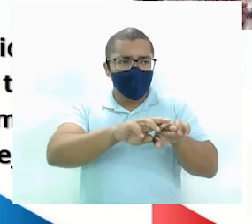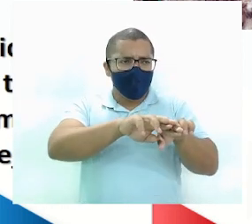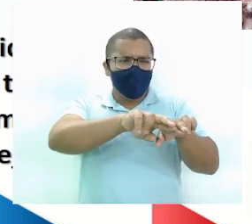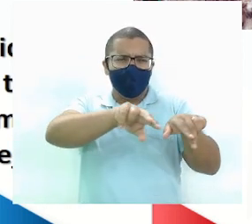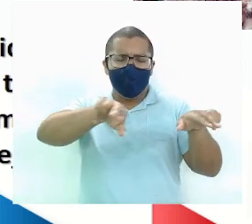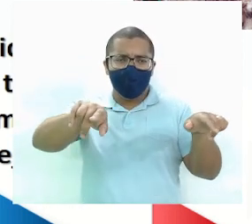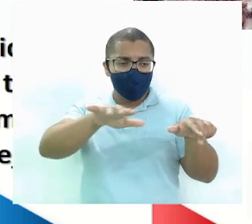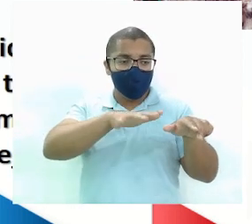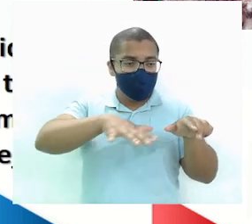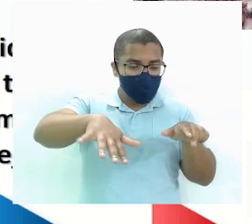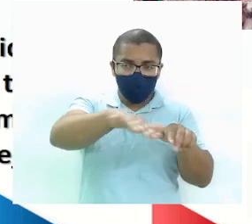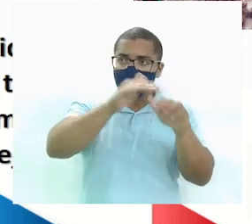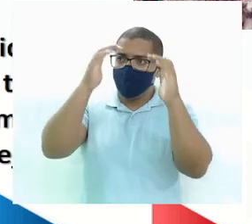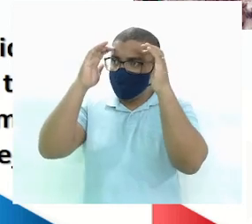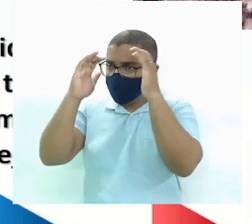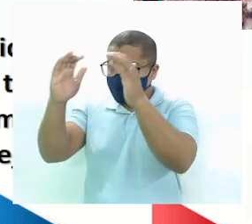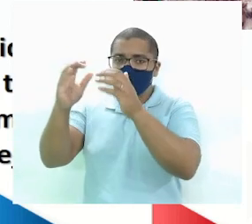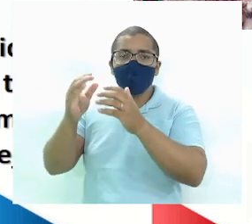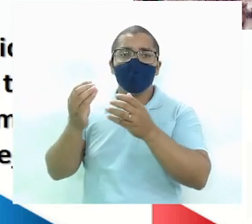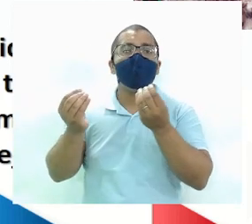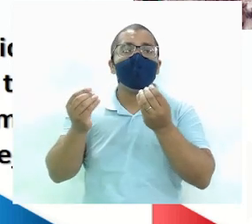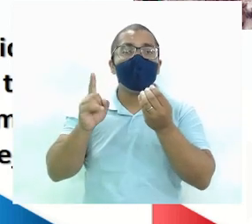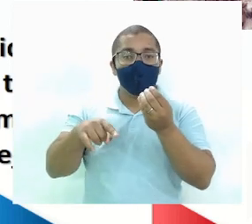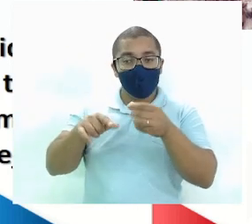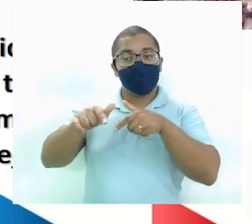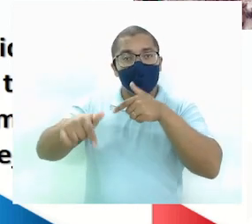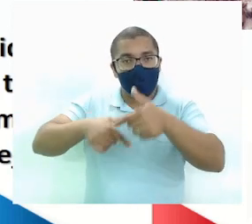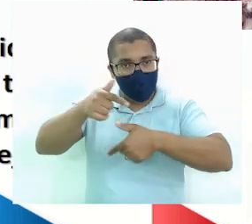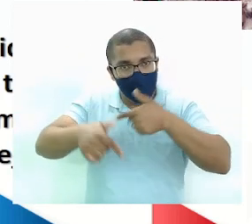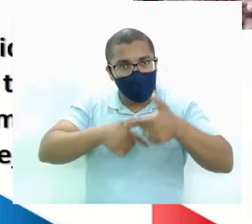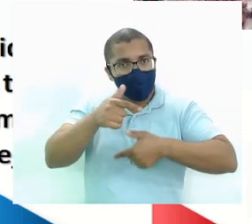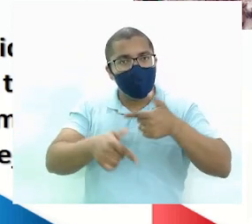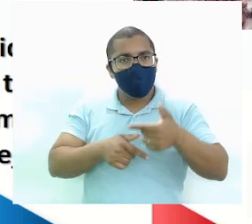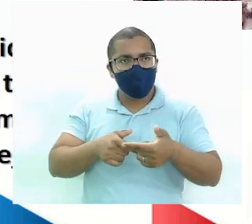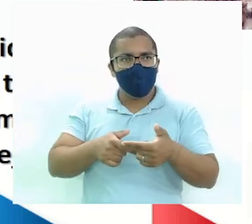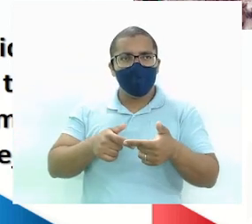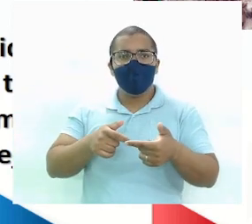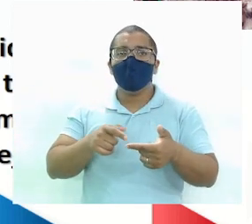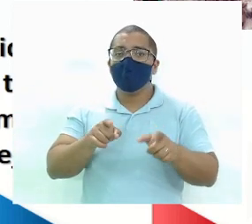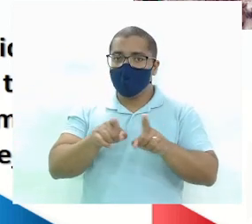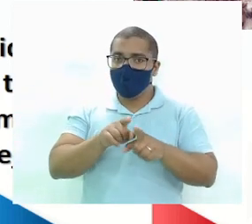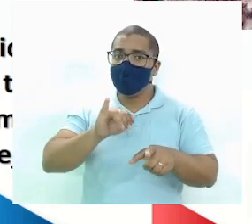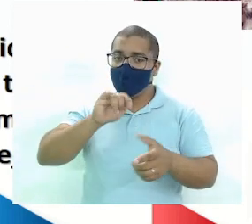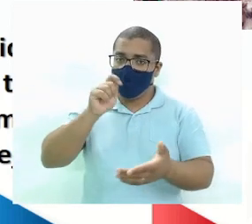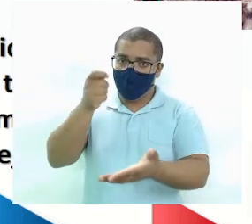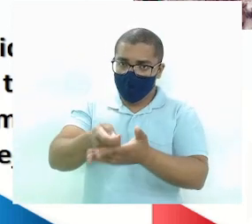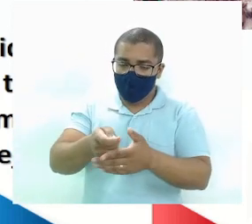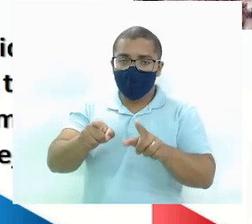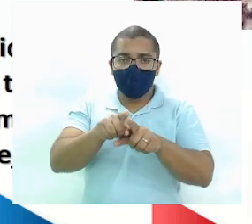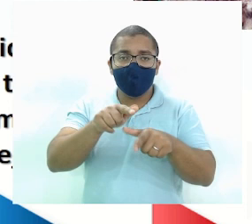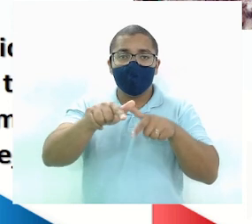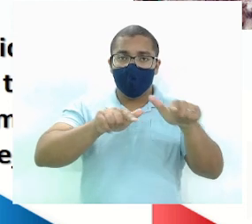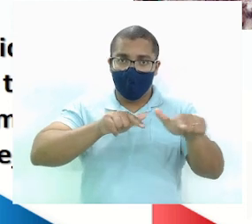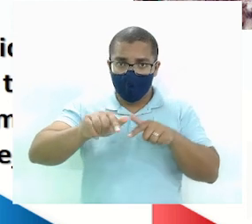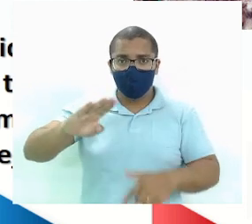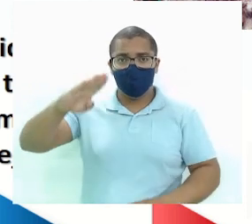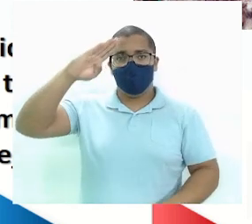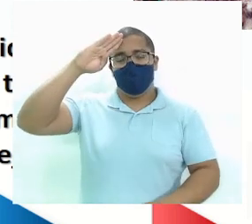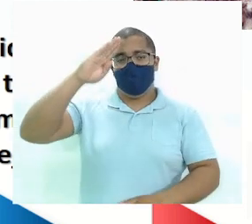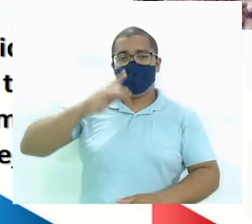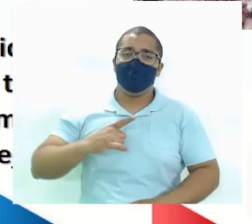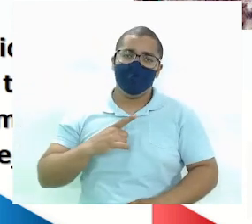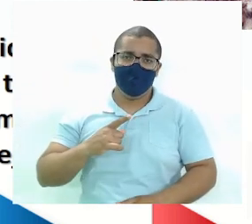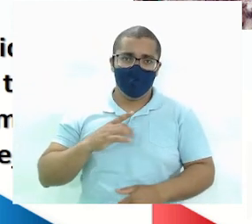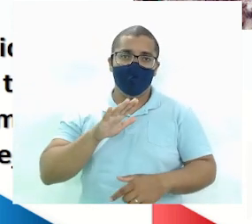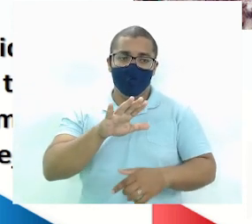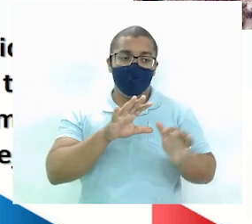lhe servir através de trabalho obrigatório, pagamento de tributos e serviço militar. Olha aí, a gente tinha um